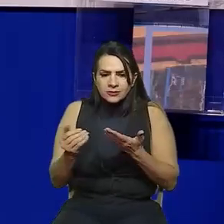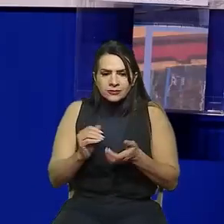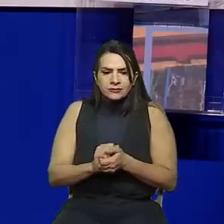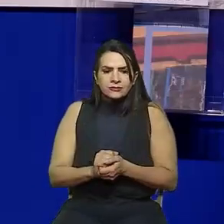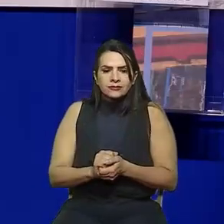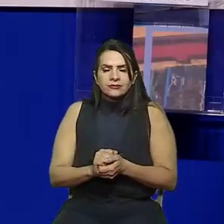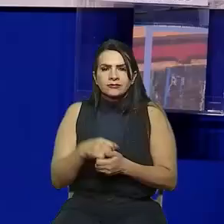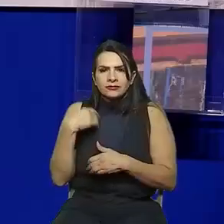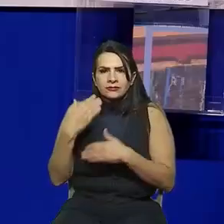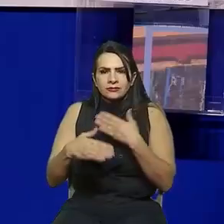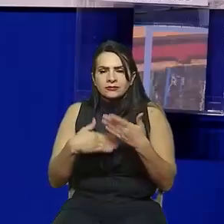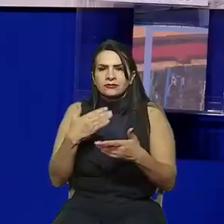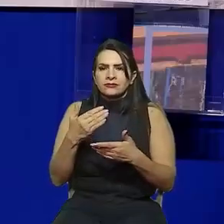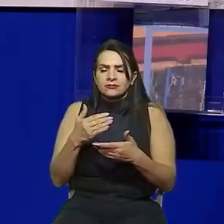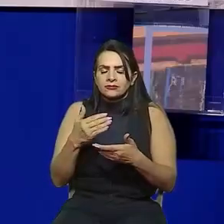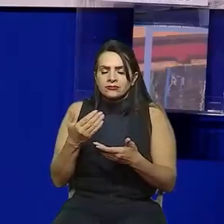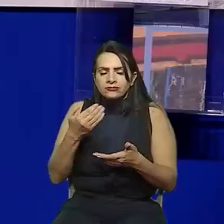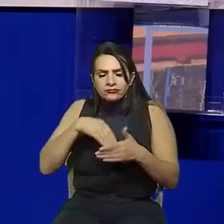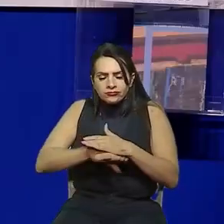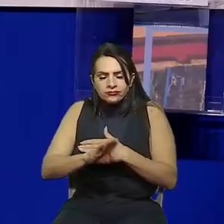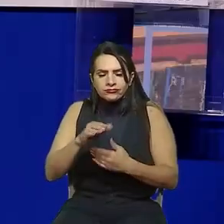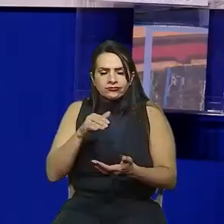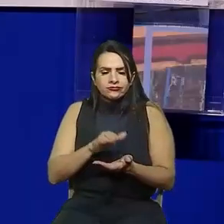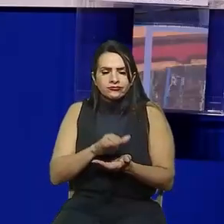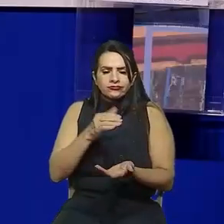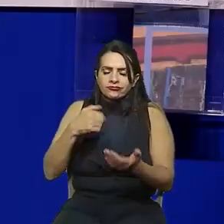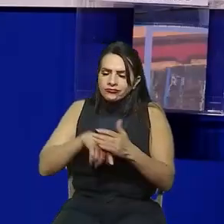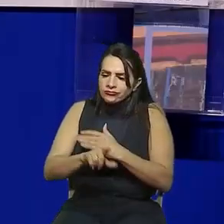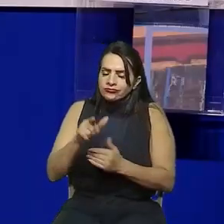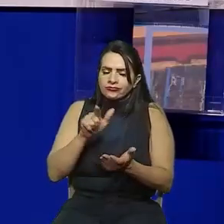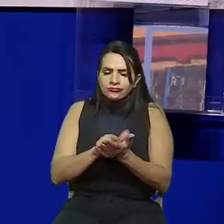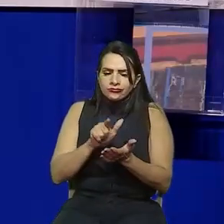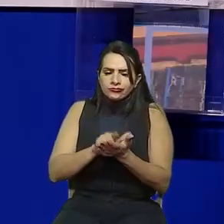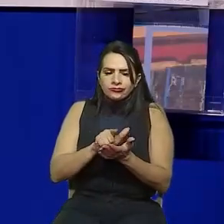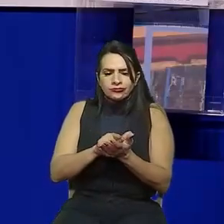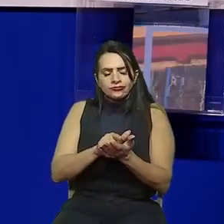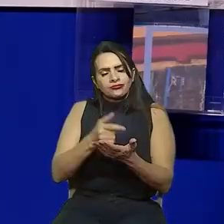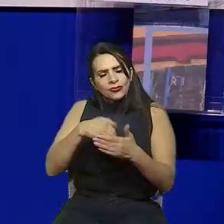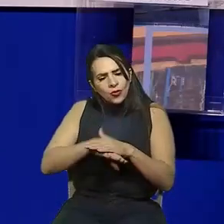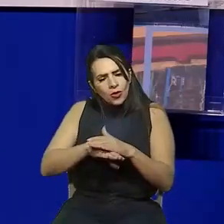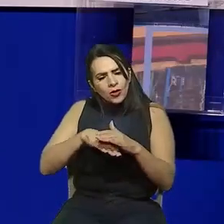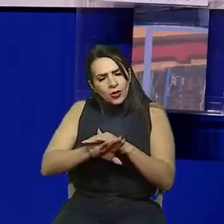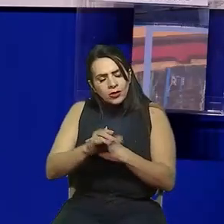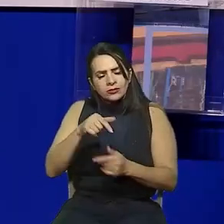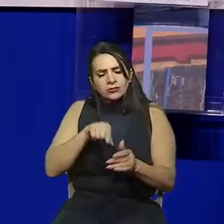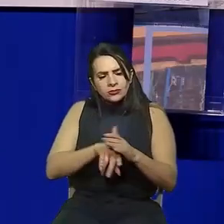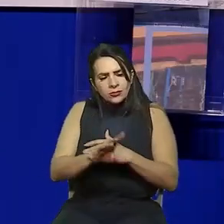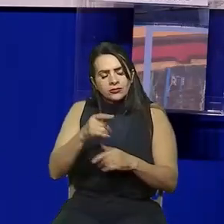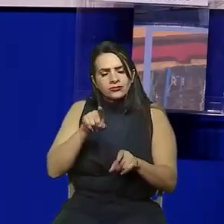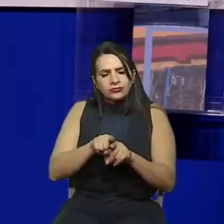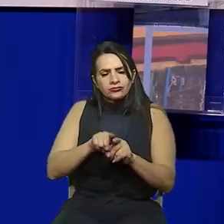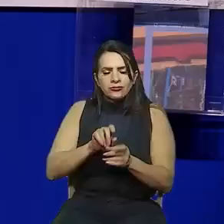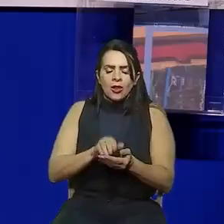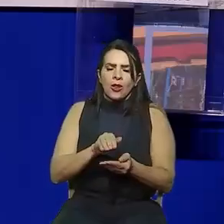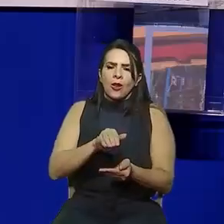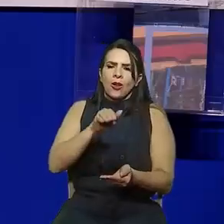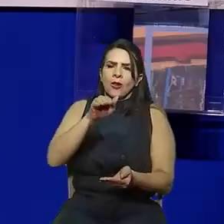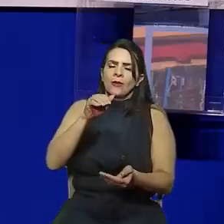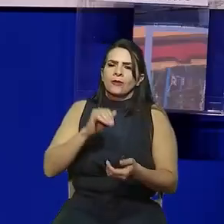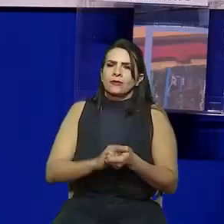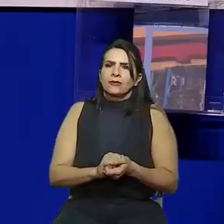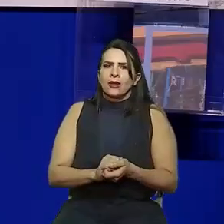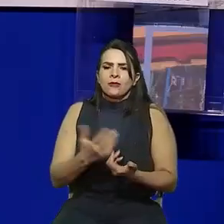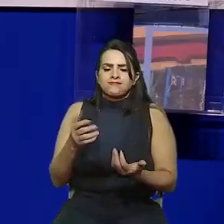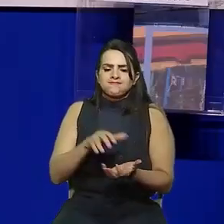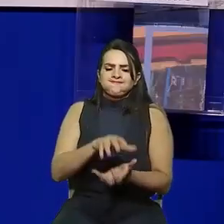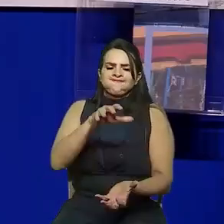e continuei a reunir todos esses materiais. Todos os materiais. Um dia já não